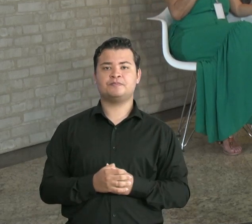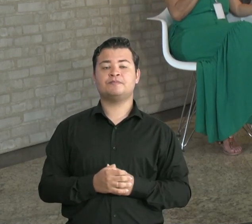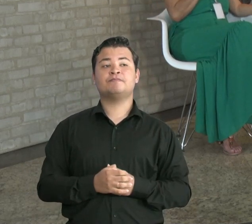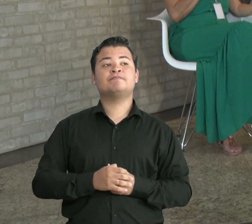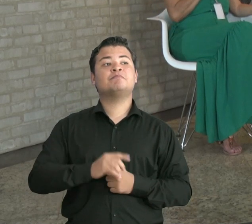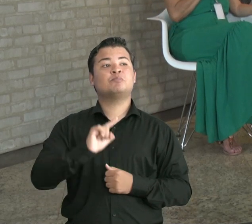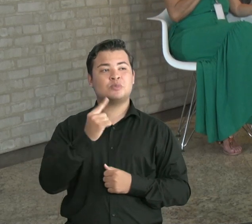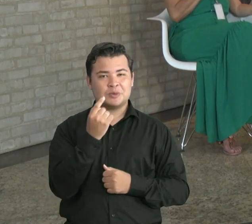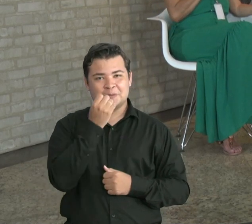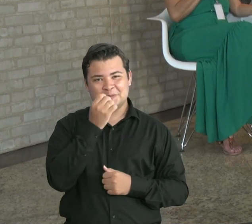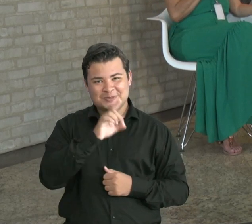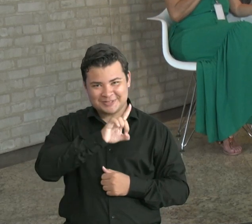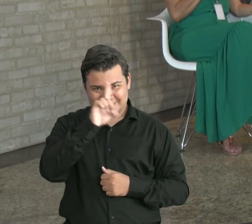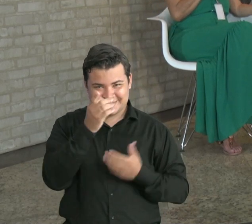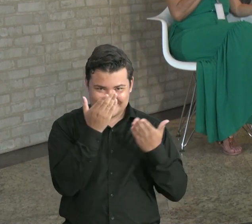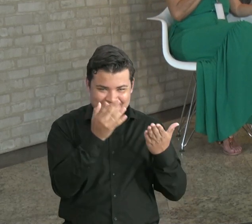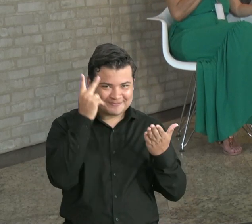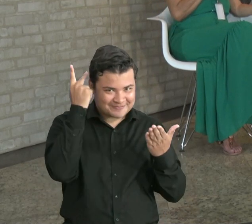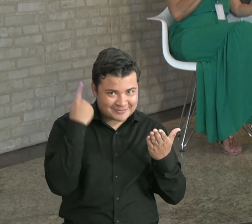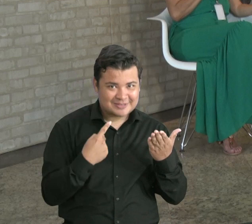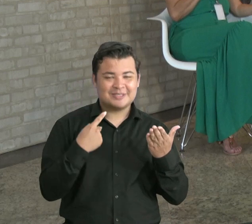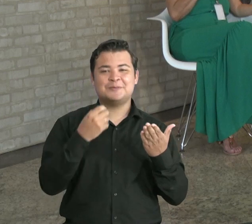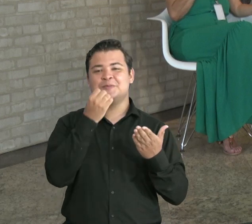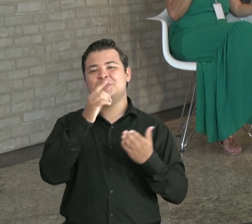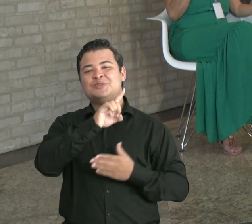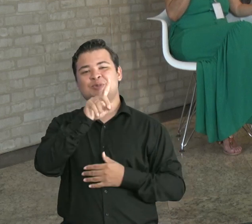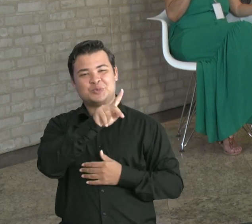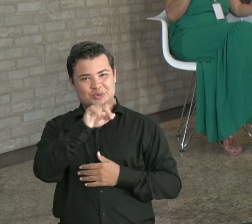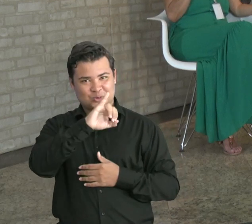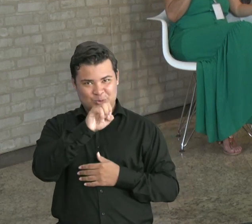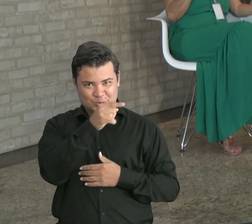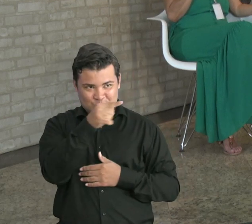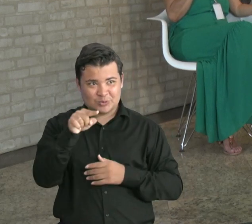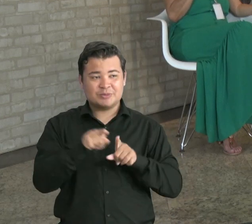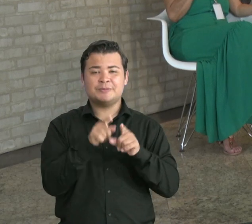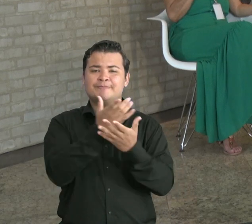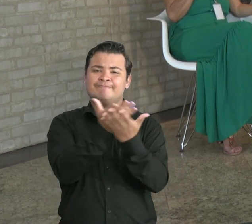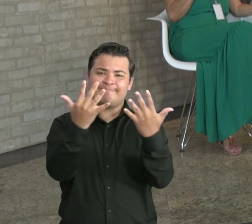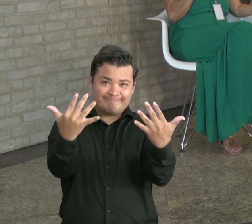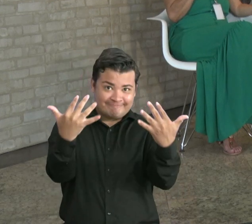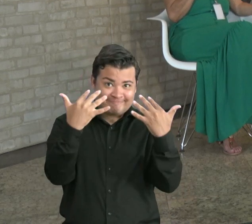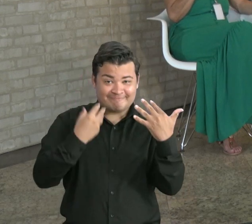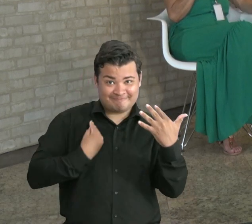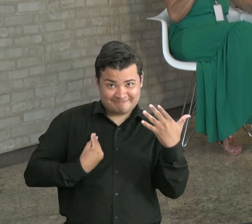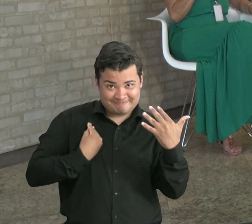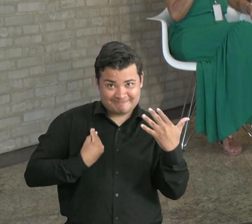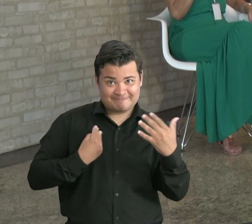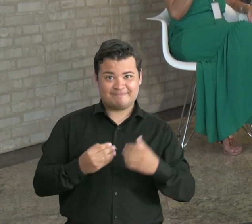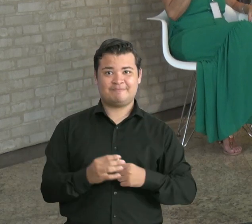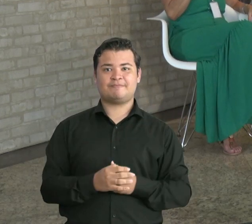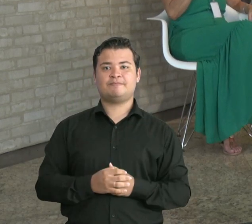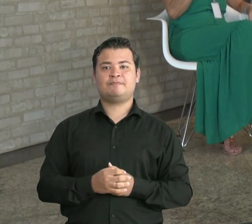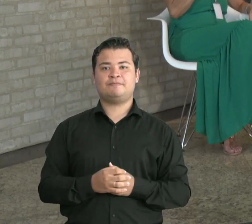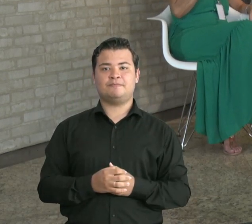bom dia novamente a você, Camila, ao professor João, e a todos que nos assistem nesse momento.